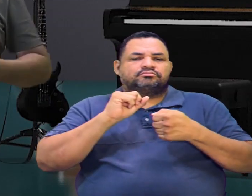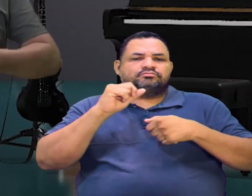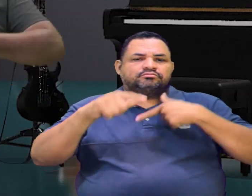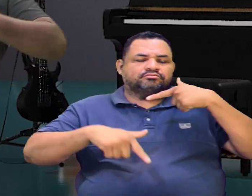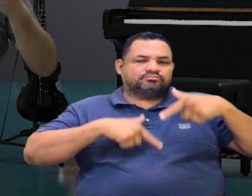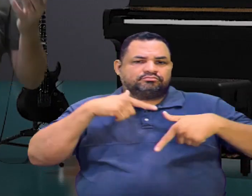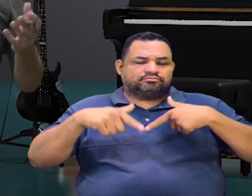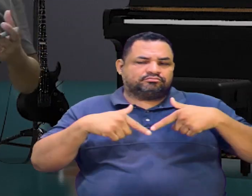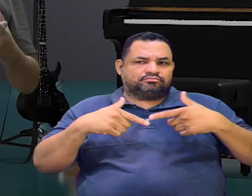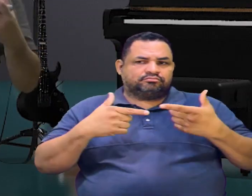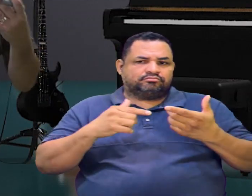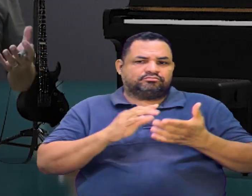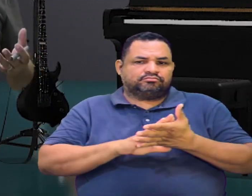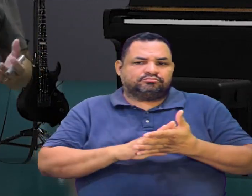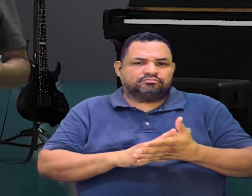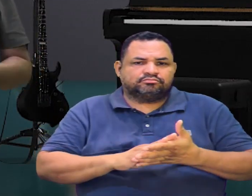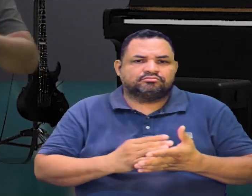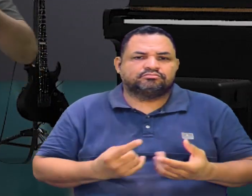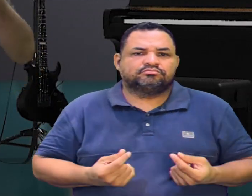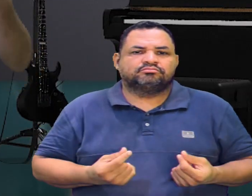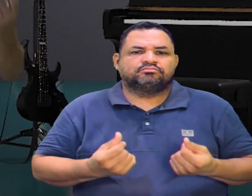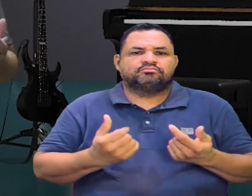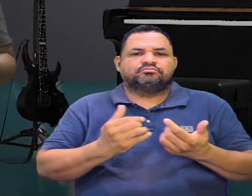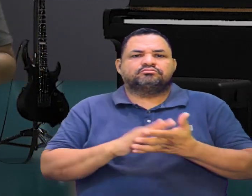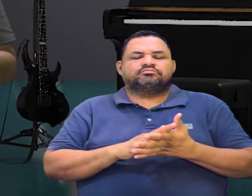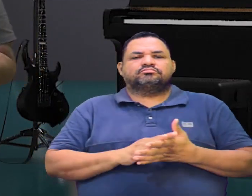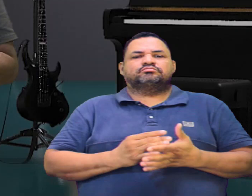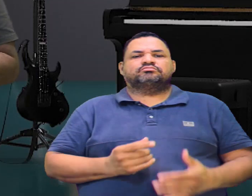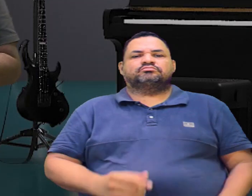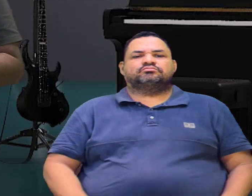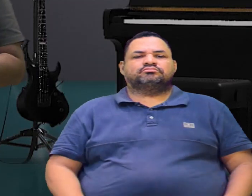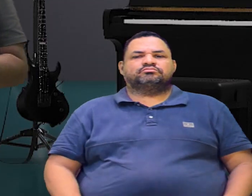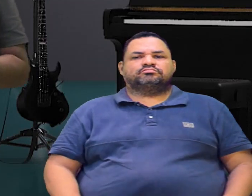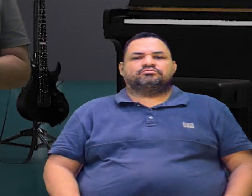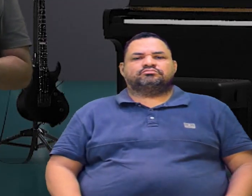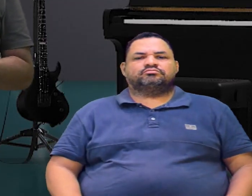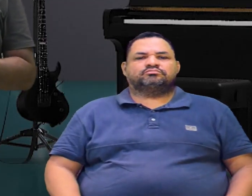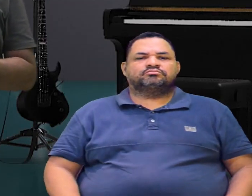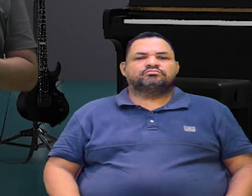que produções milionárias, muito dinheiro gasto para se produzir